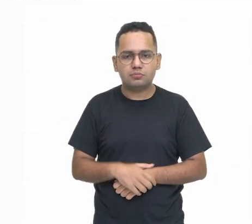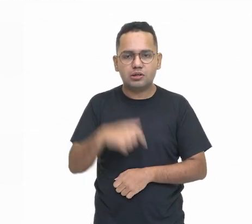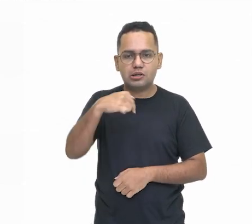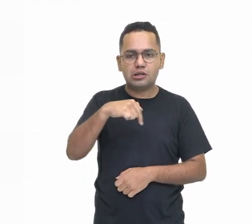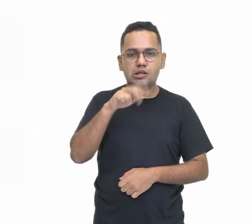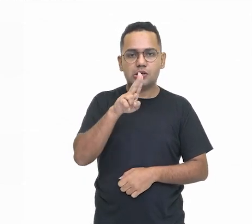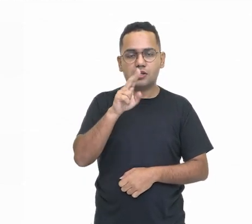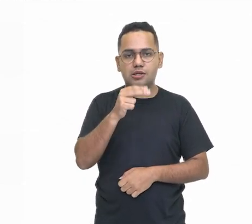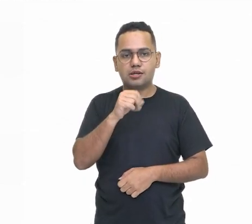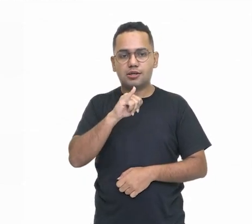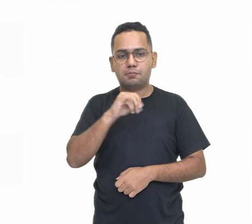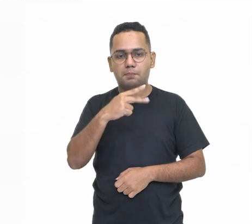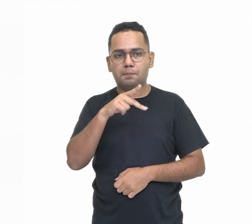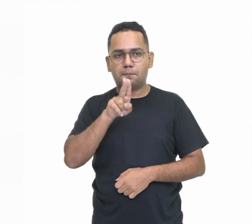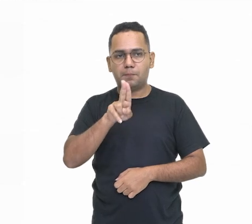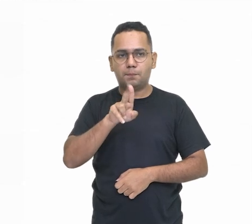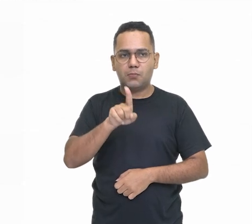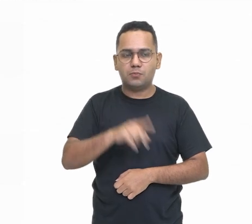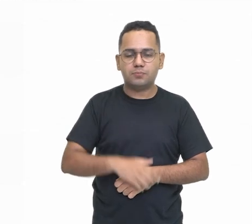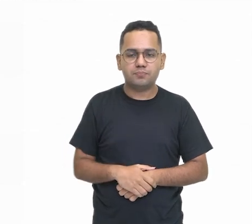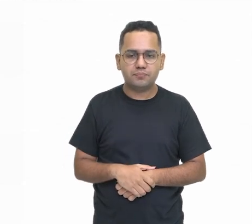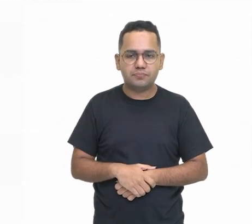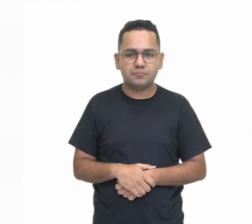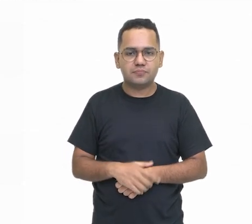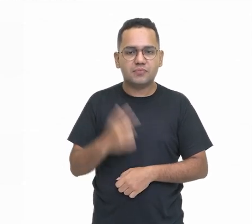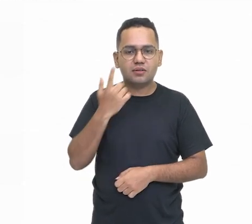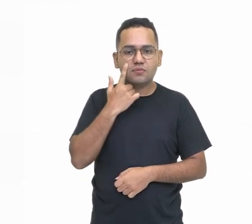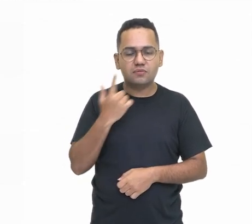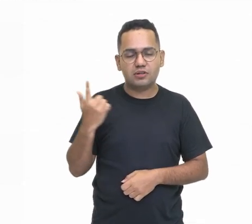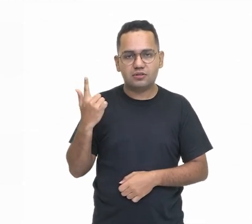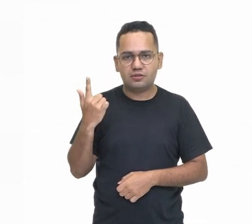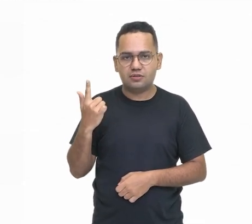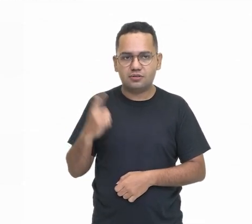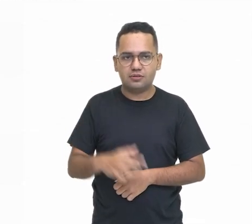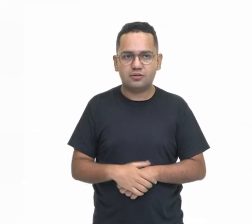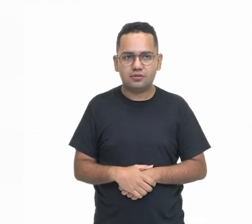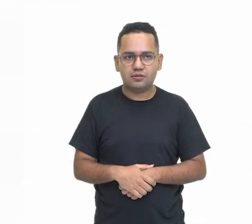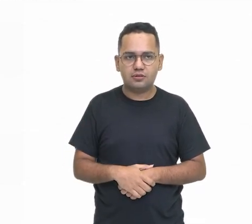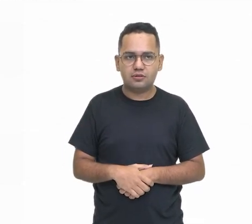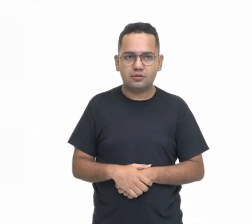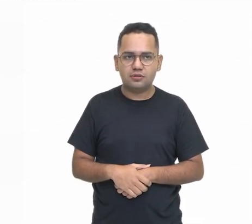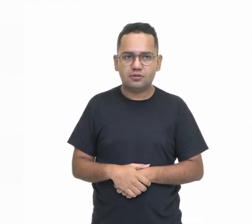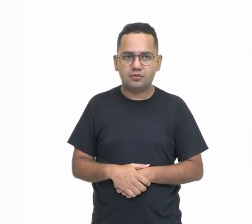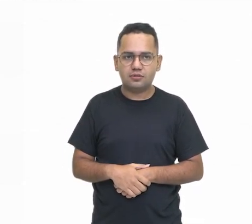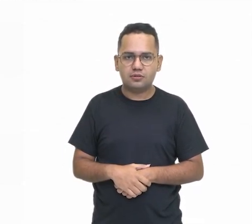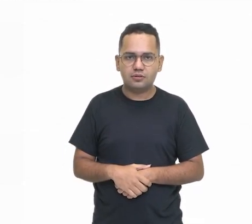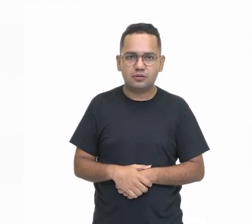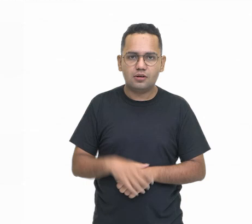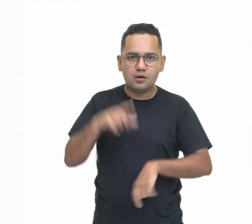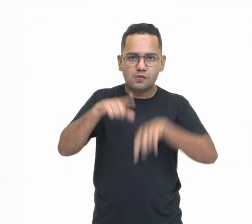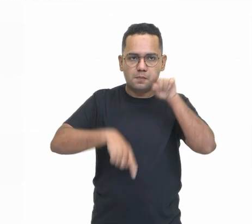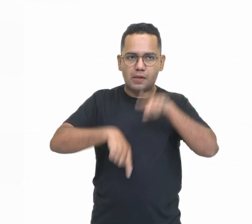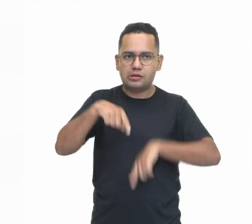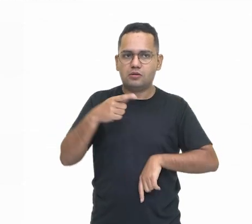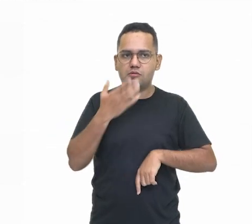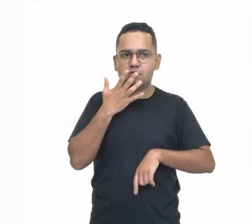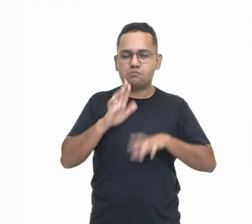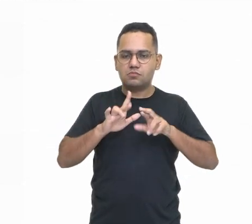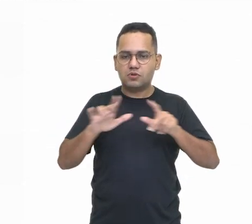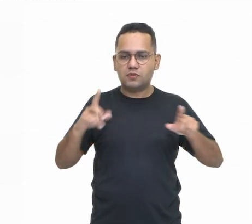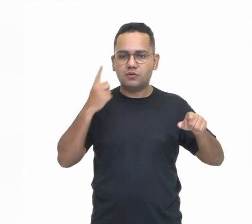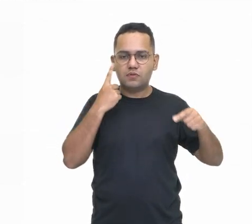né? Que era composto por cordões coloridos com nós. Né? O